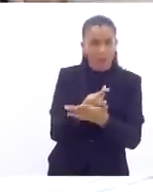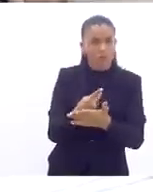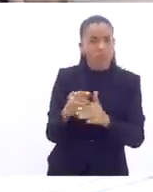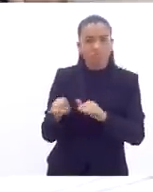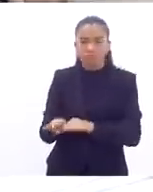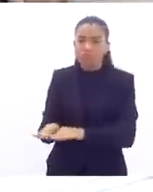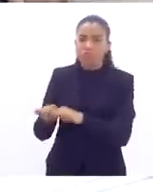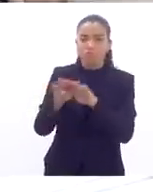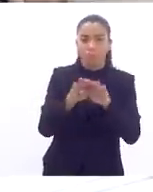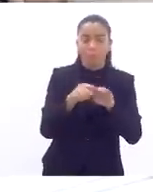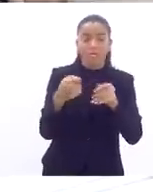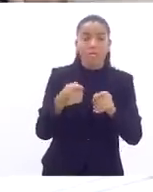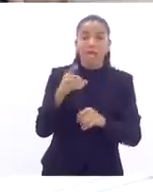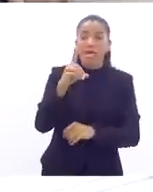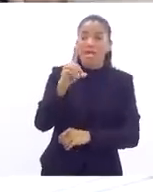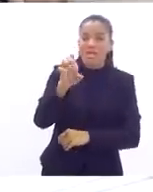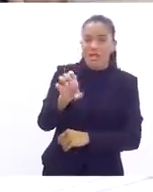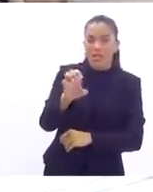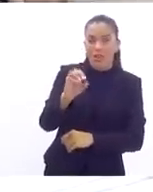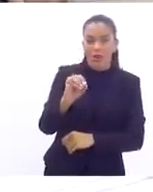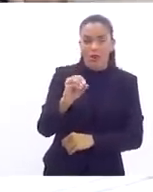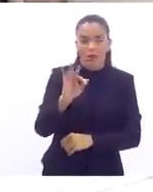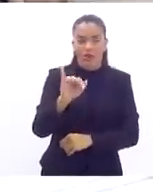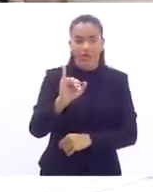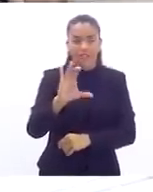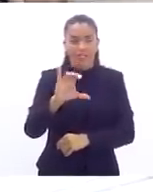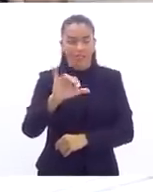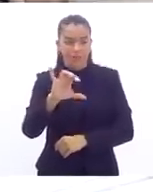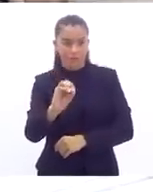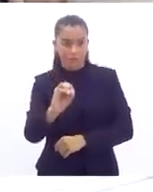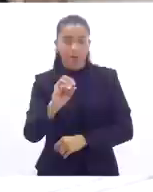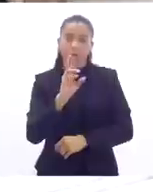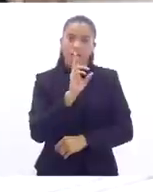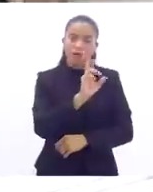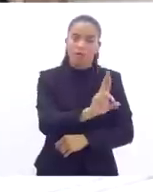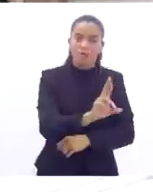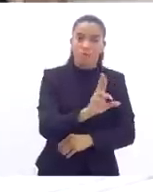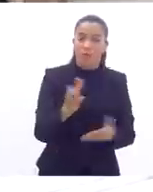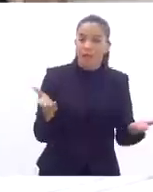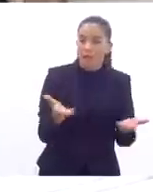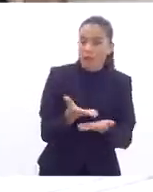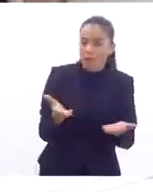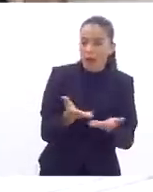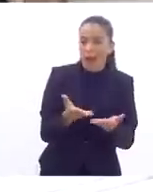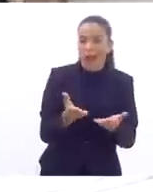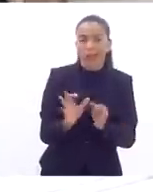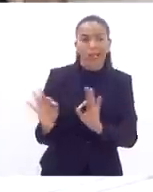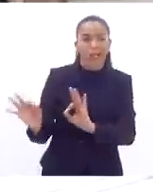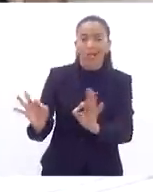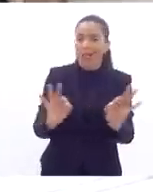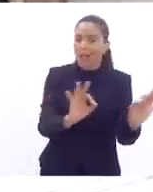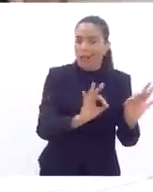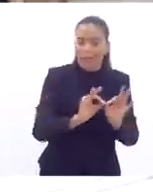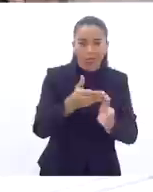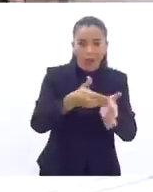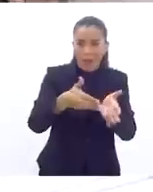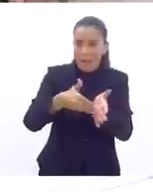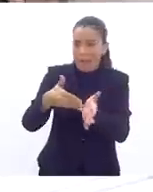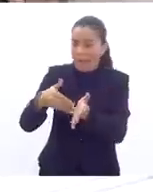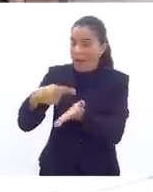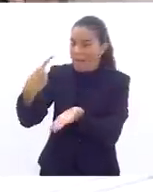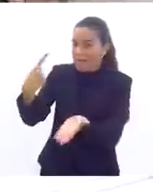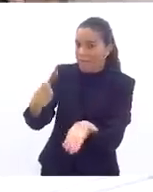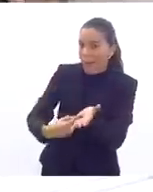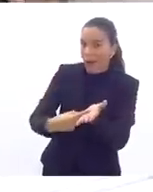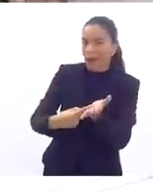de ofício então a resposta que foi dada é essa agora nenhum impedimento disse marcar